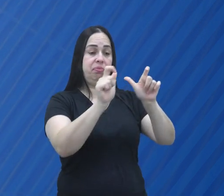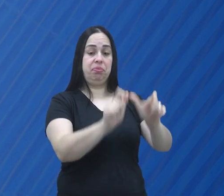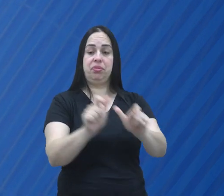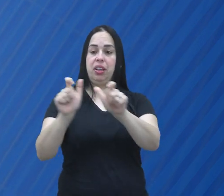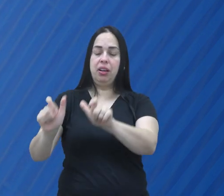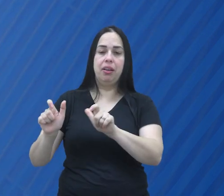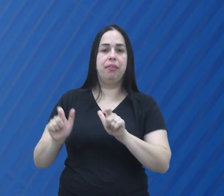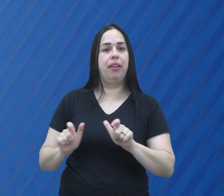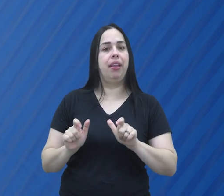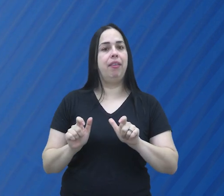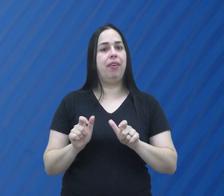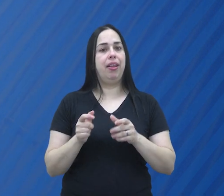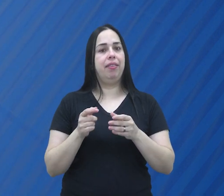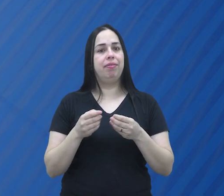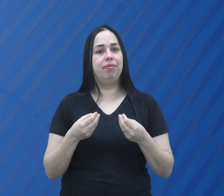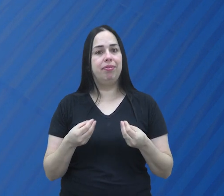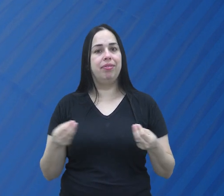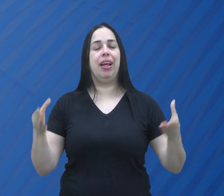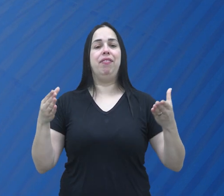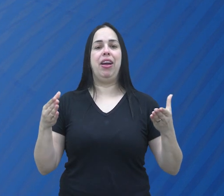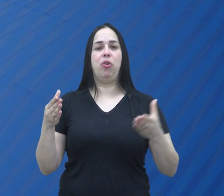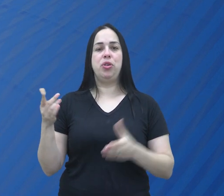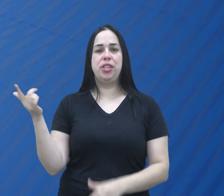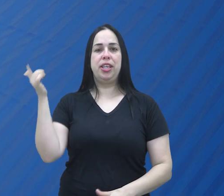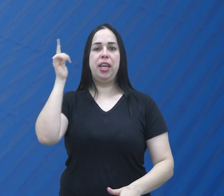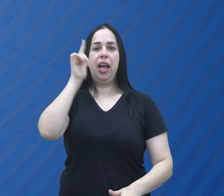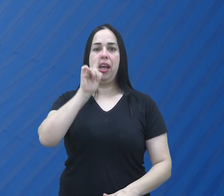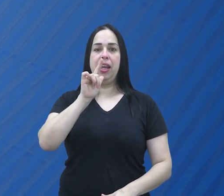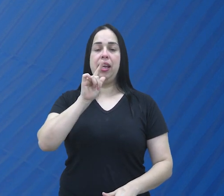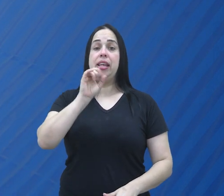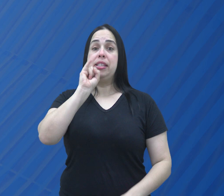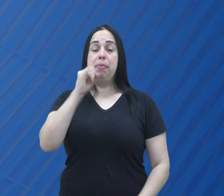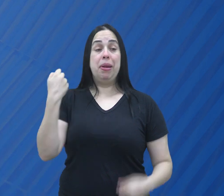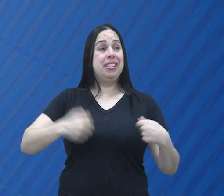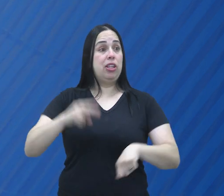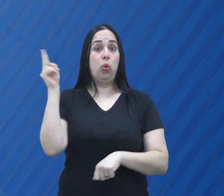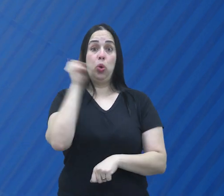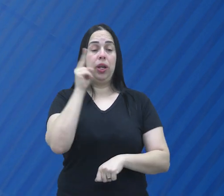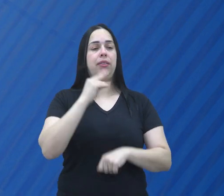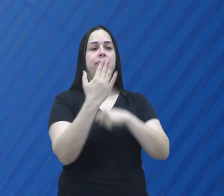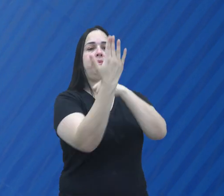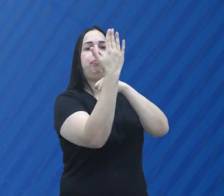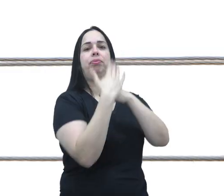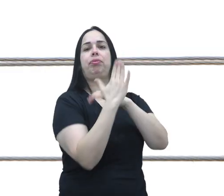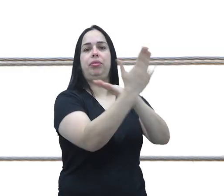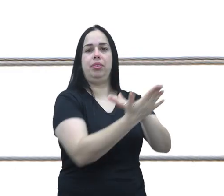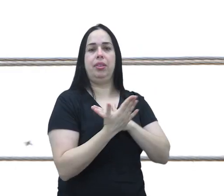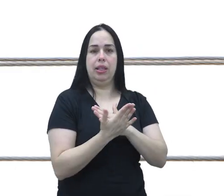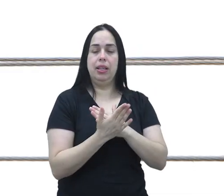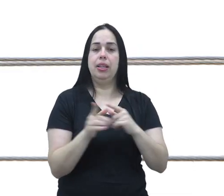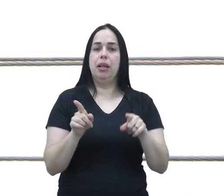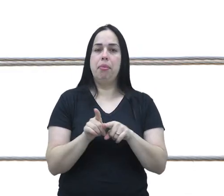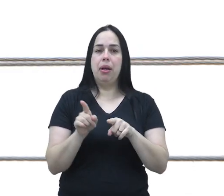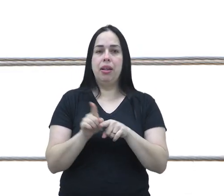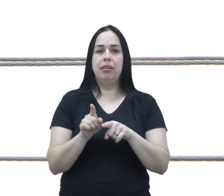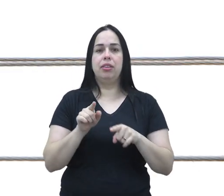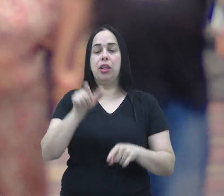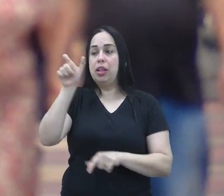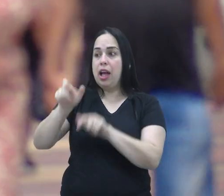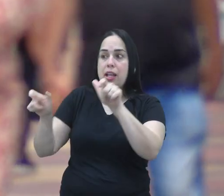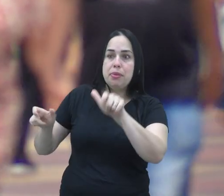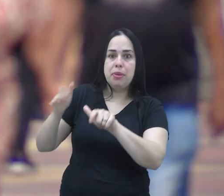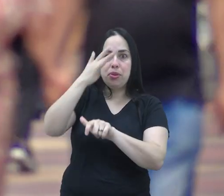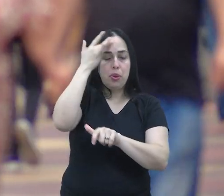projeto, a instalação dos totens ainda proporciona uma resposta rápida em situações de emergência. A ferramenta também